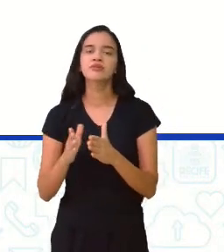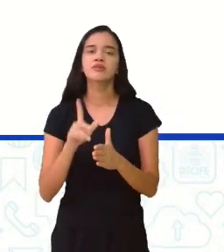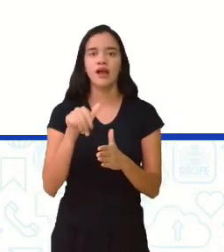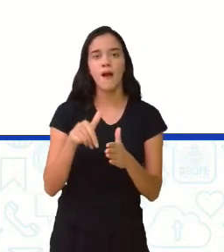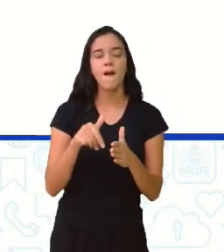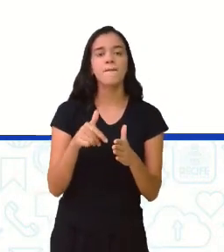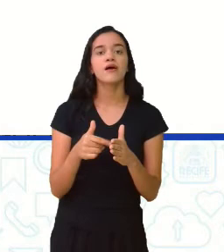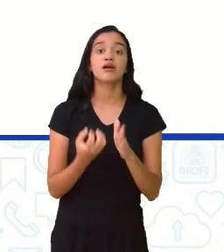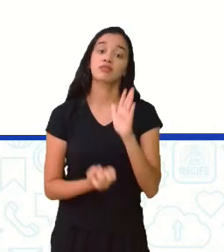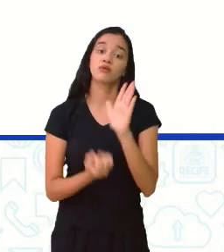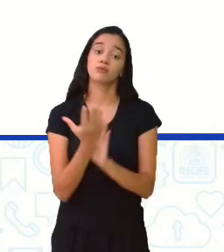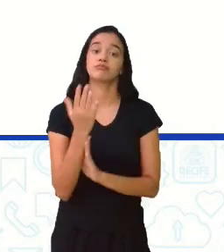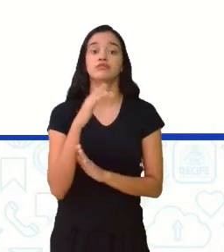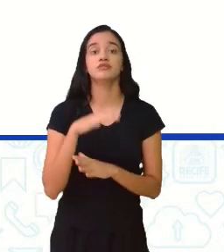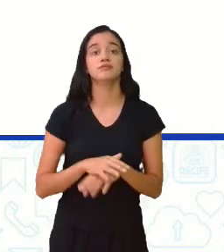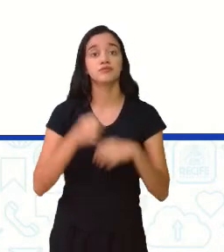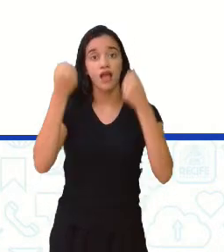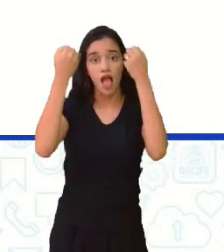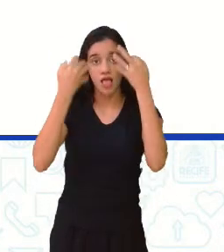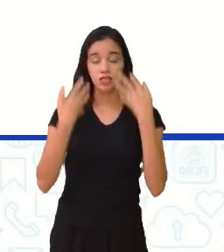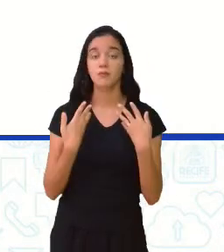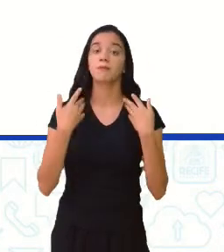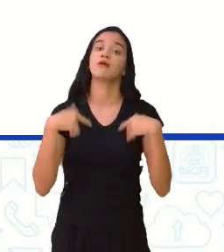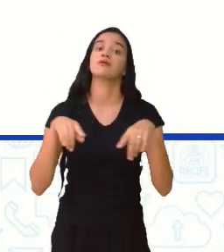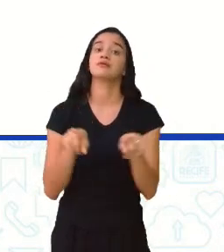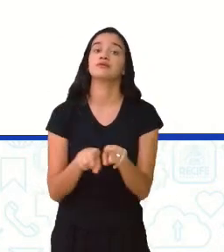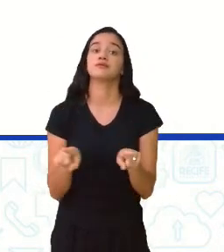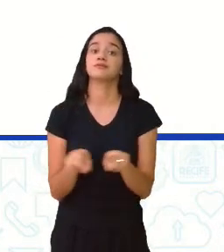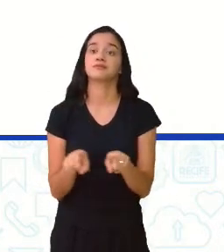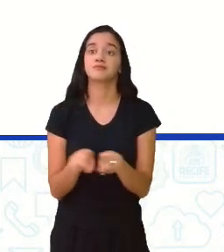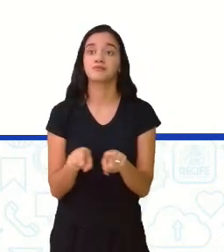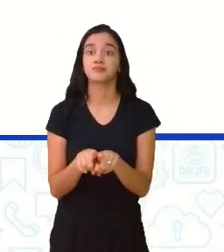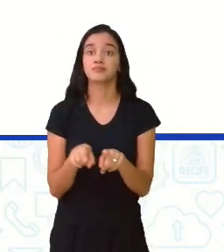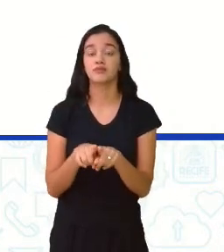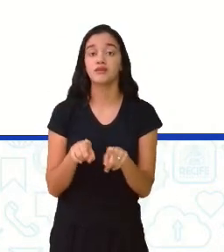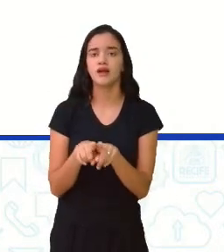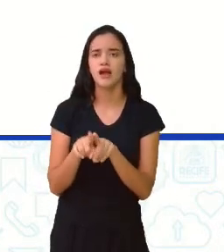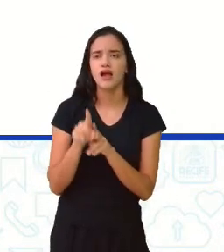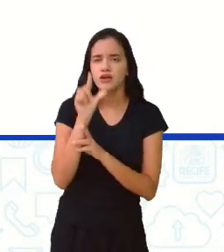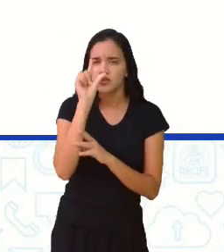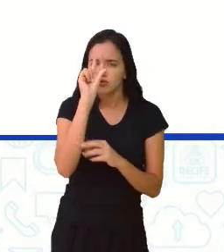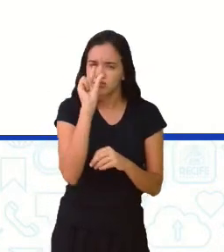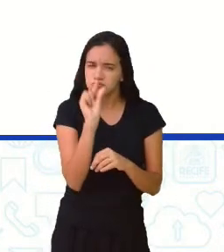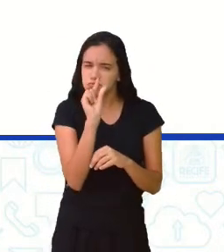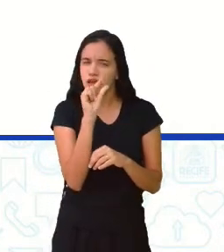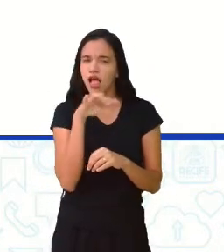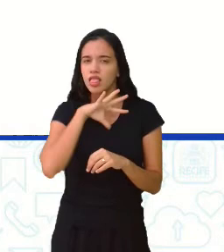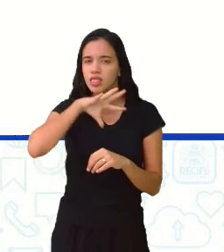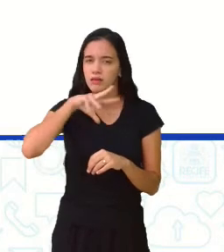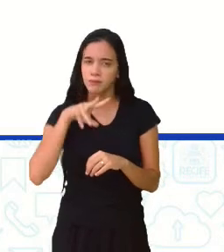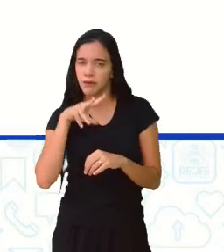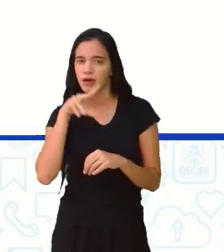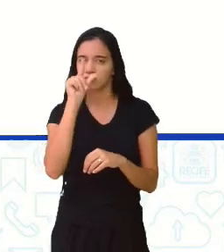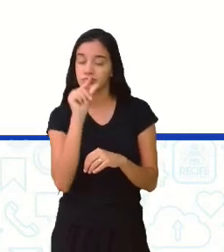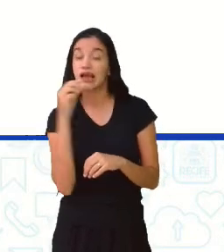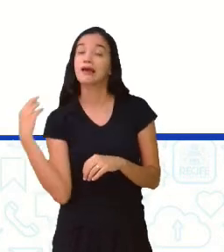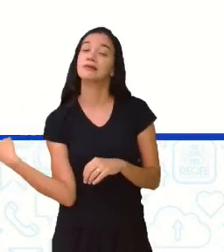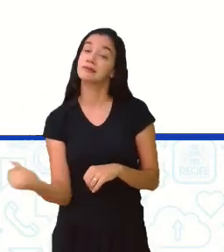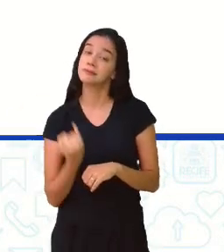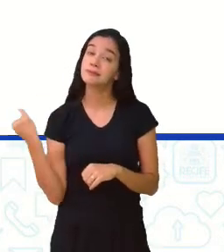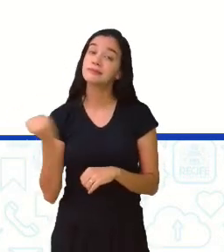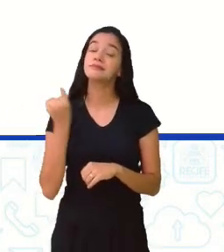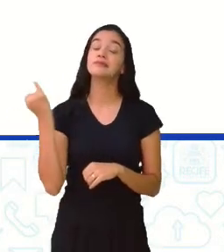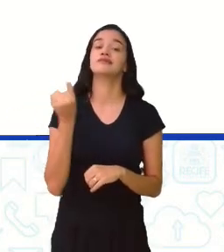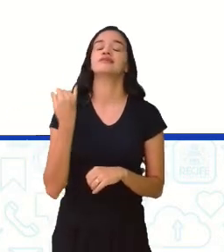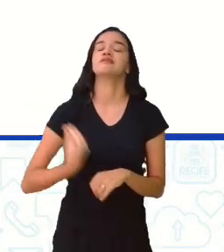origem animal e fitoplâncton de origem vegetal. Esses seres microscópicos são fundamentais para a vida